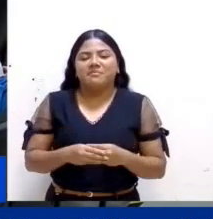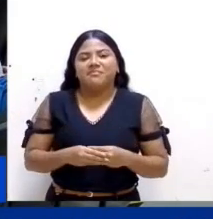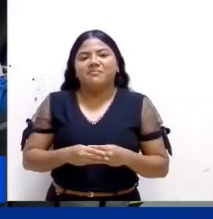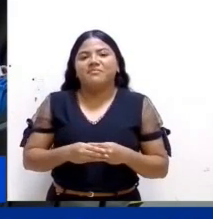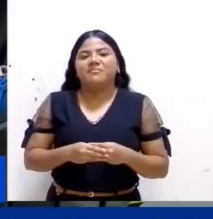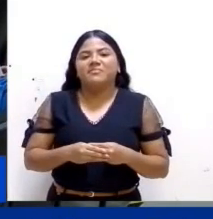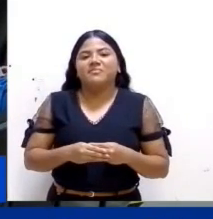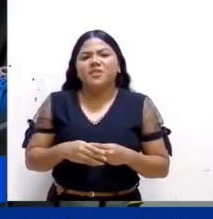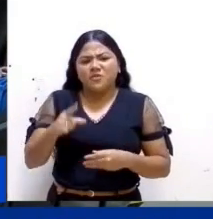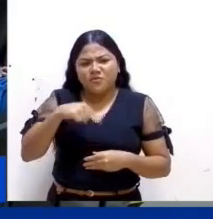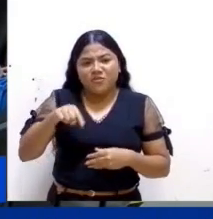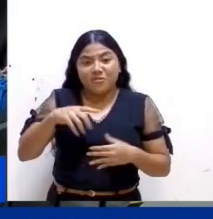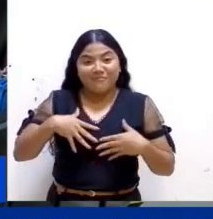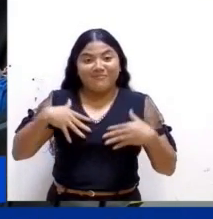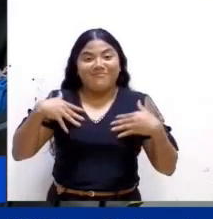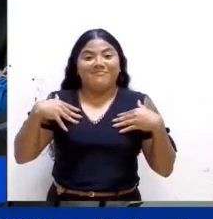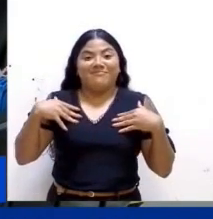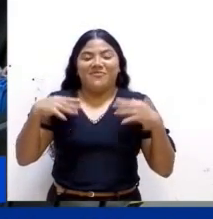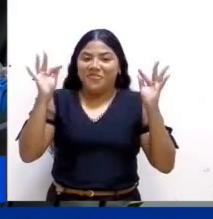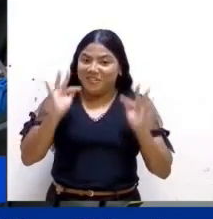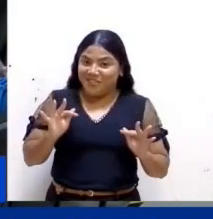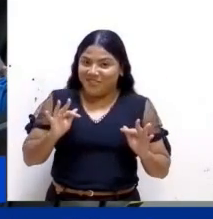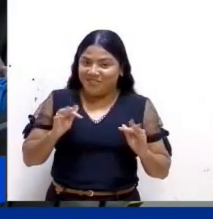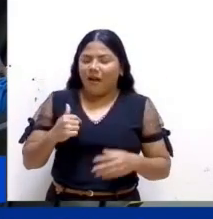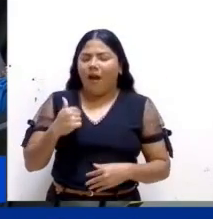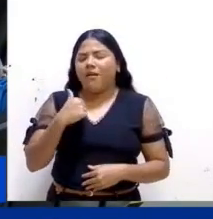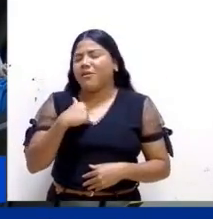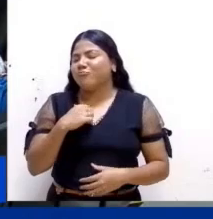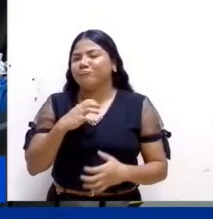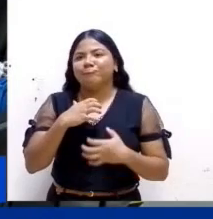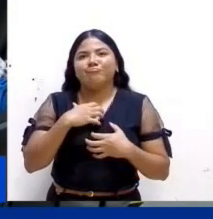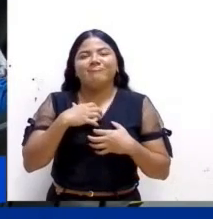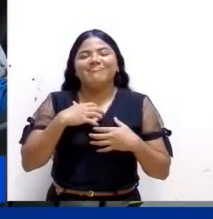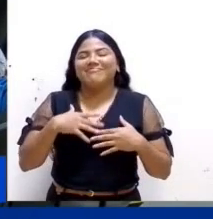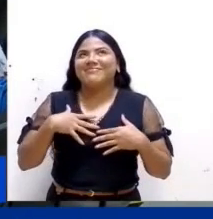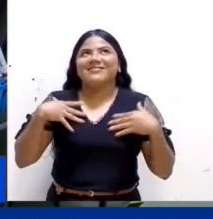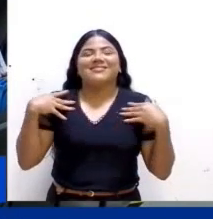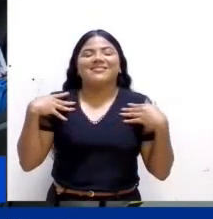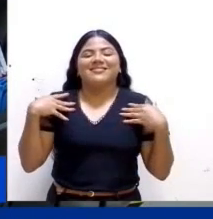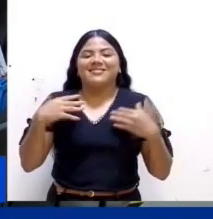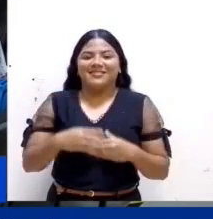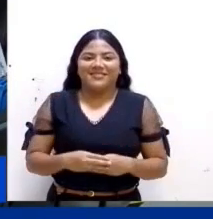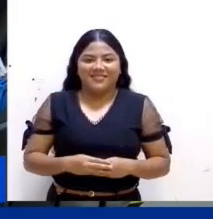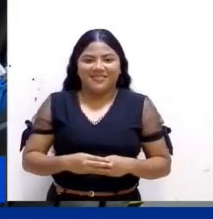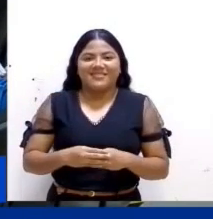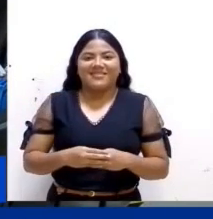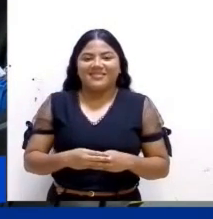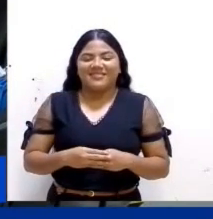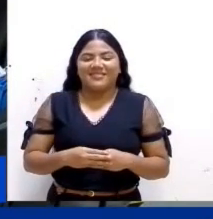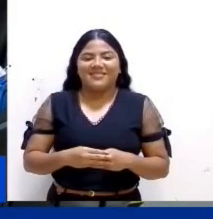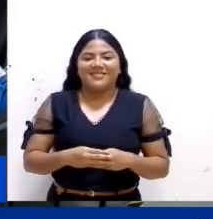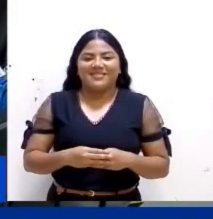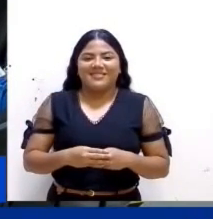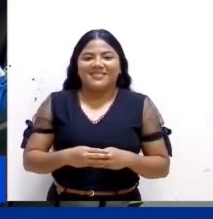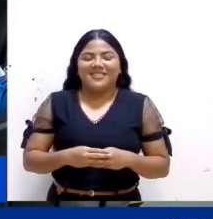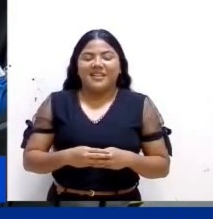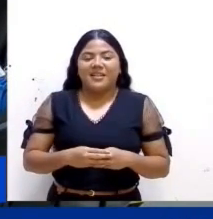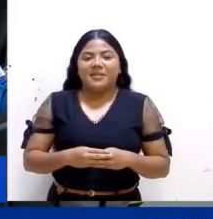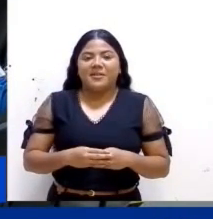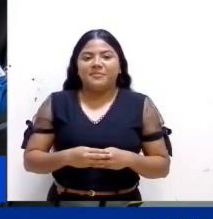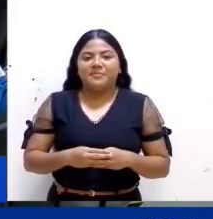Estão animados? Eu estou muito animada. Só para